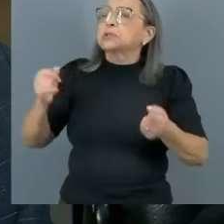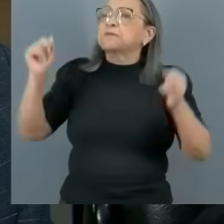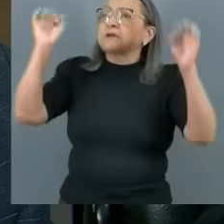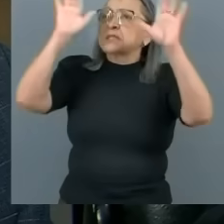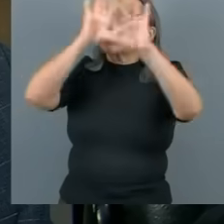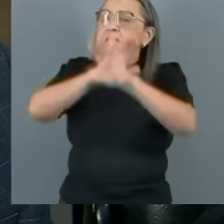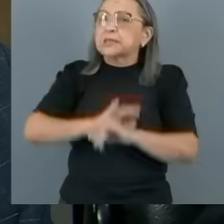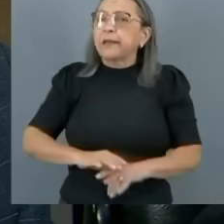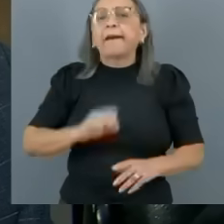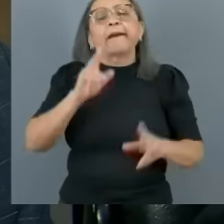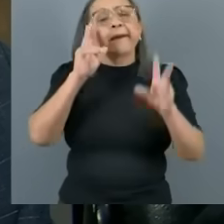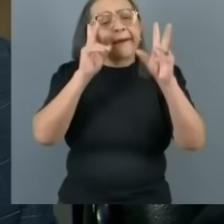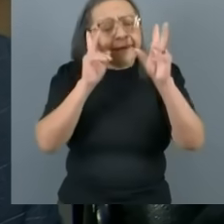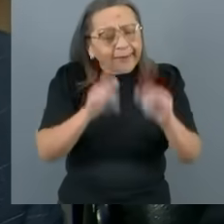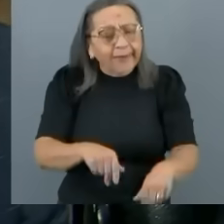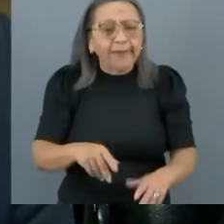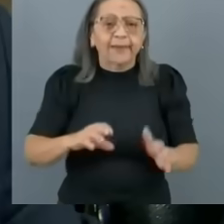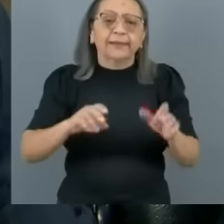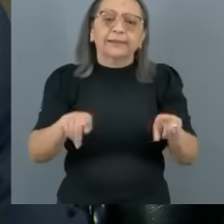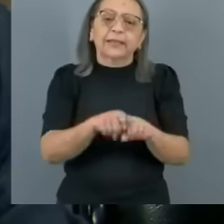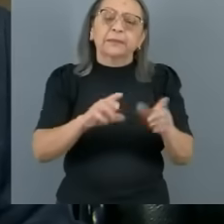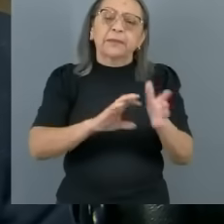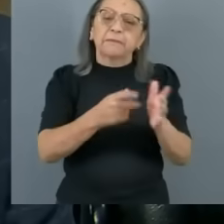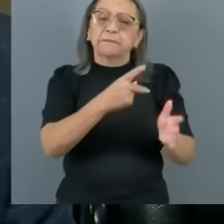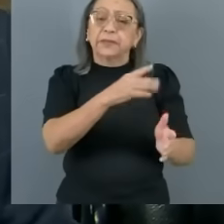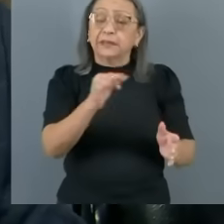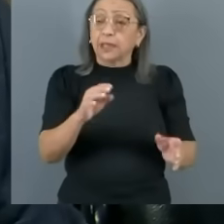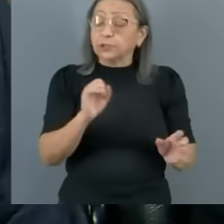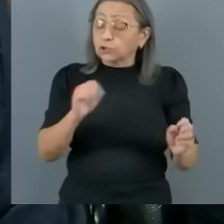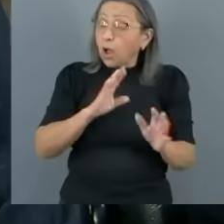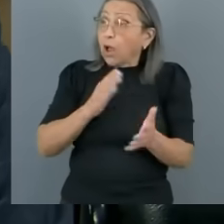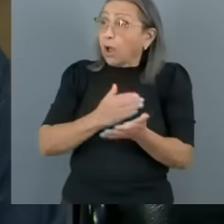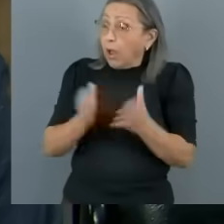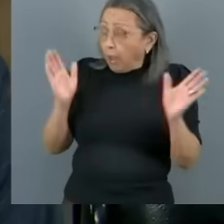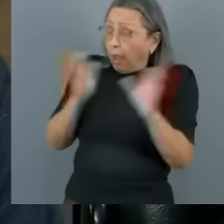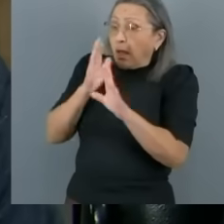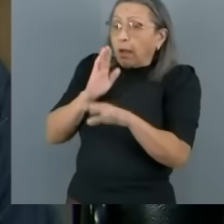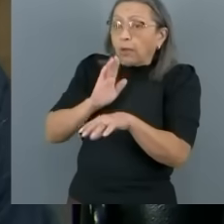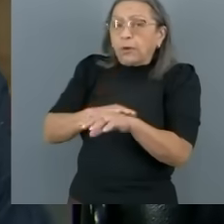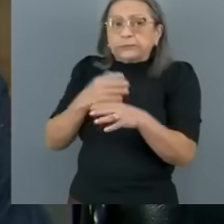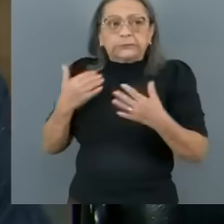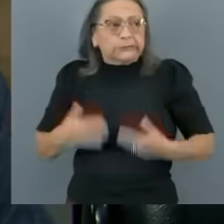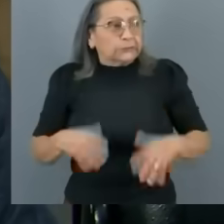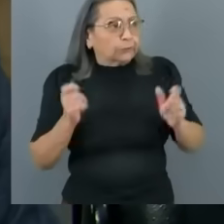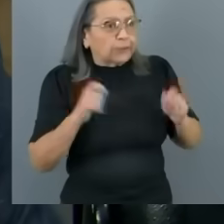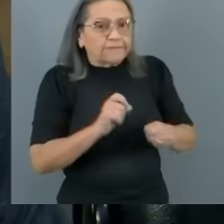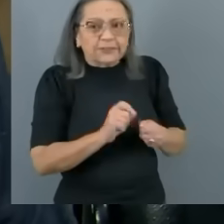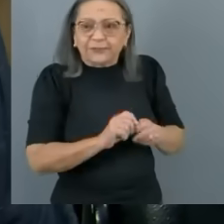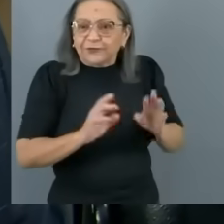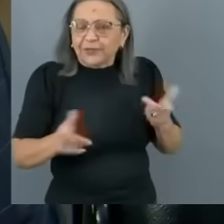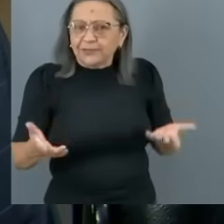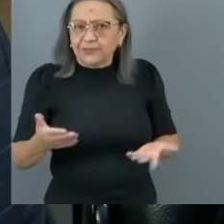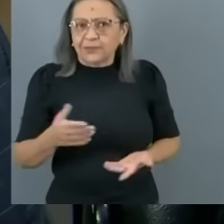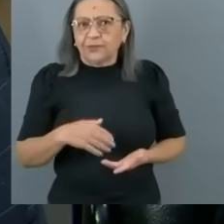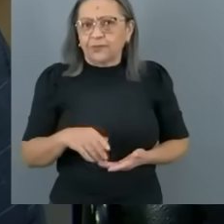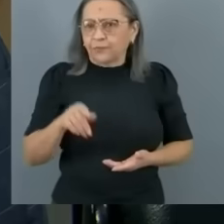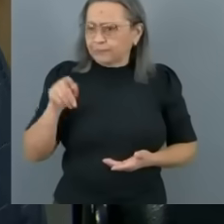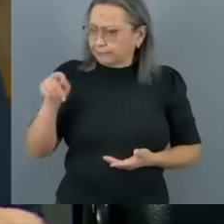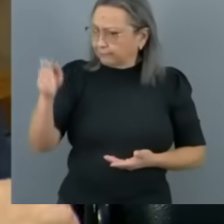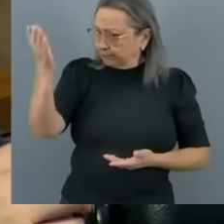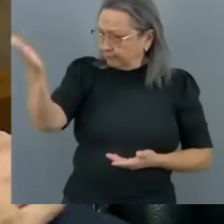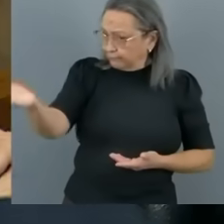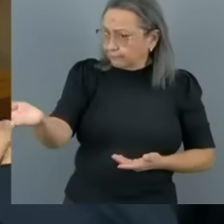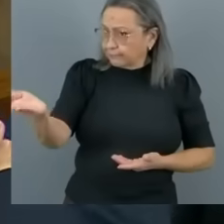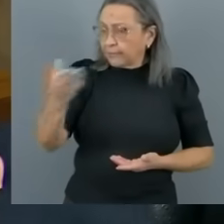agir quando não pode fazer diferente. Vossa Excelência, ilustre